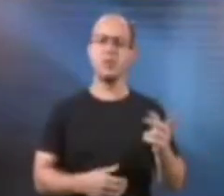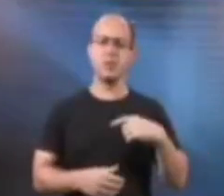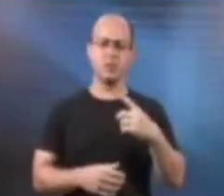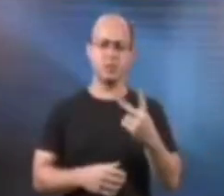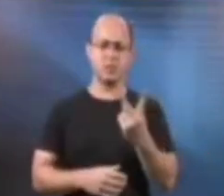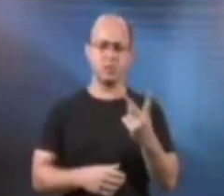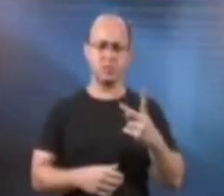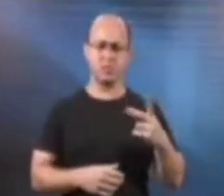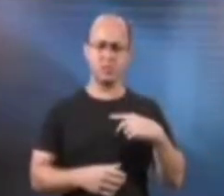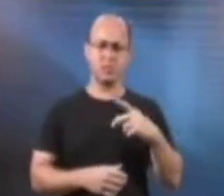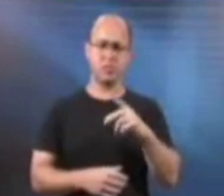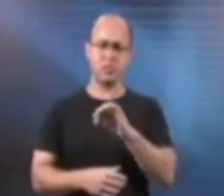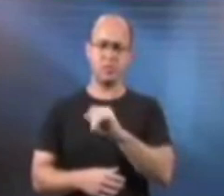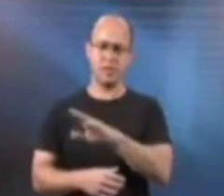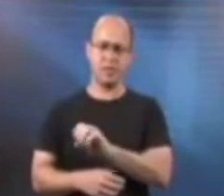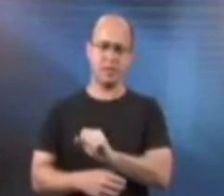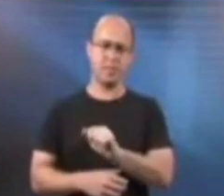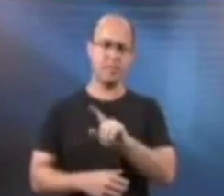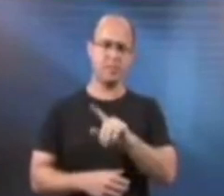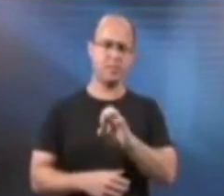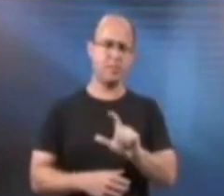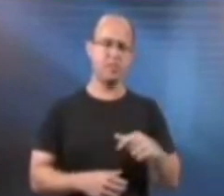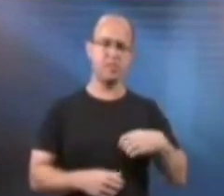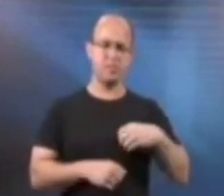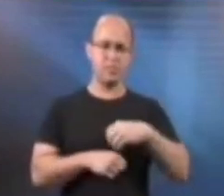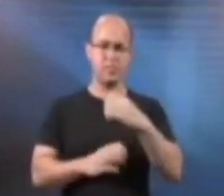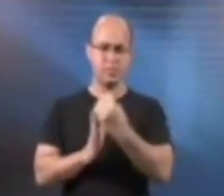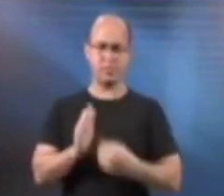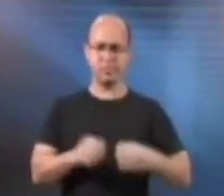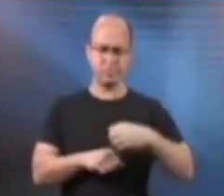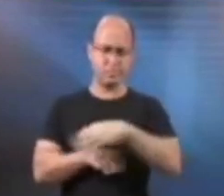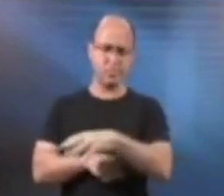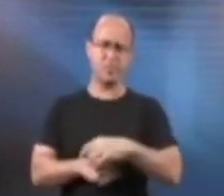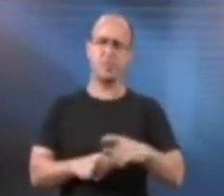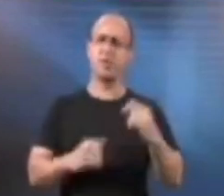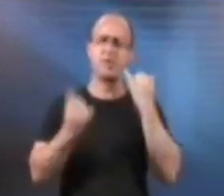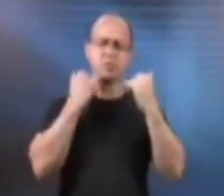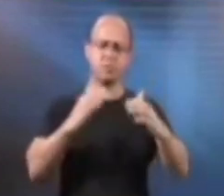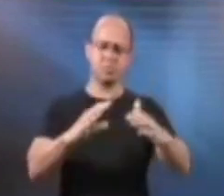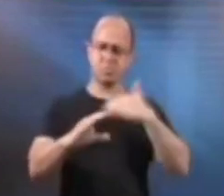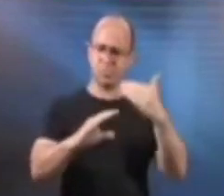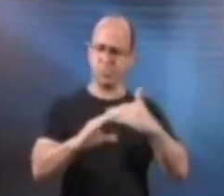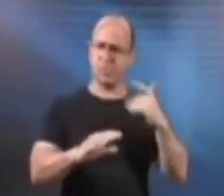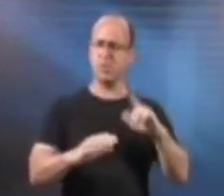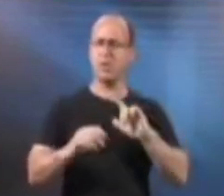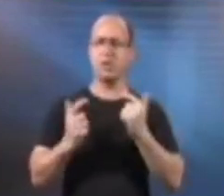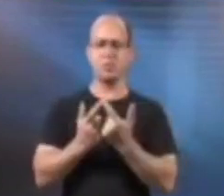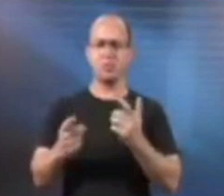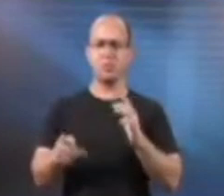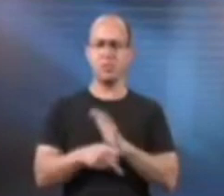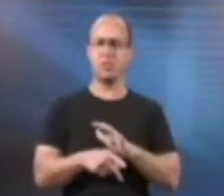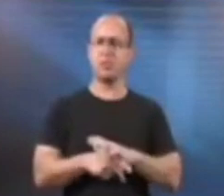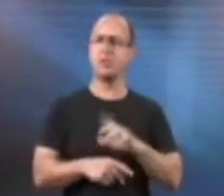órgãos, ICMBio e IDEMA, para que encaminhe informações à Assembleia Legislativa sobre essas iniciativas que, repito,